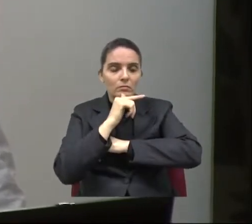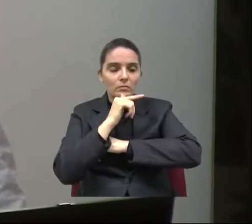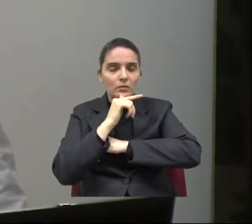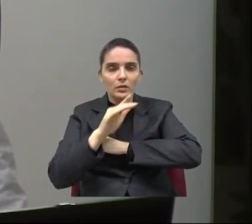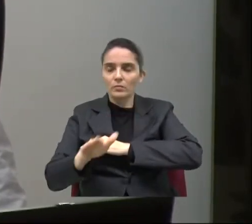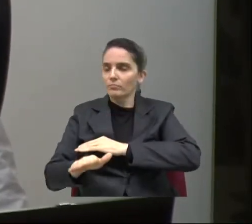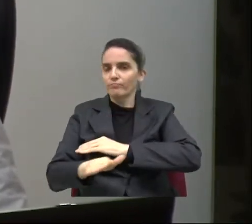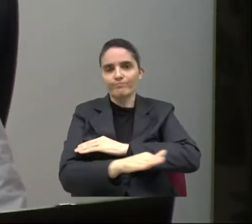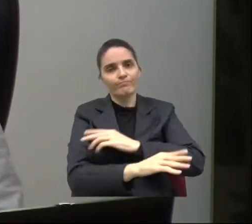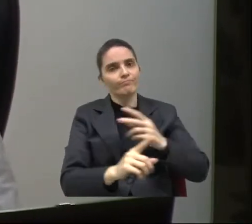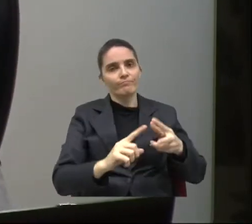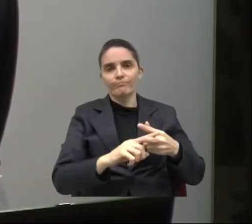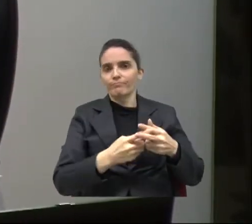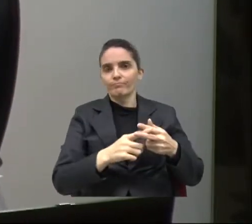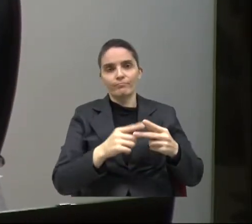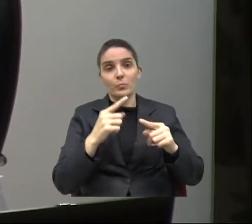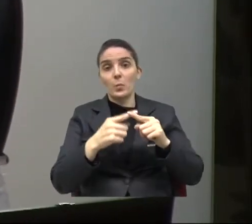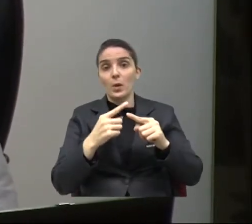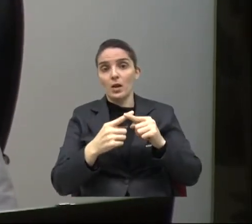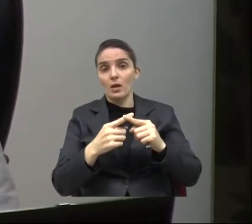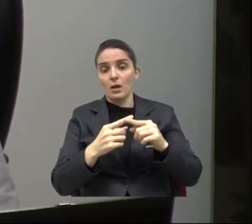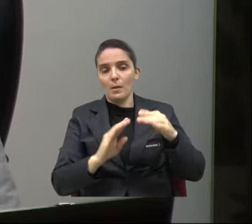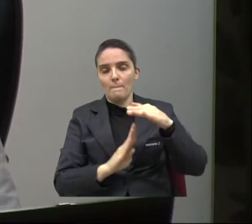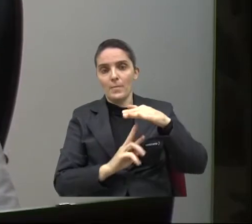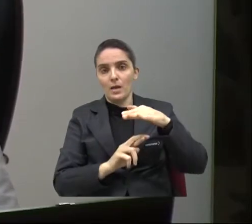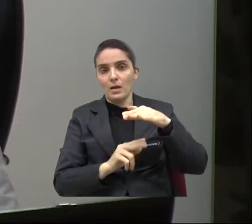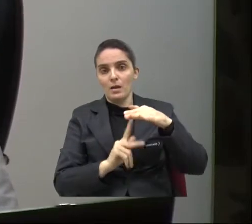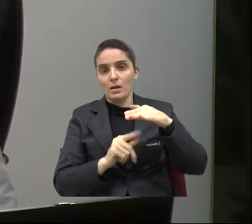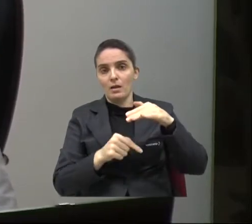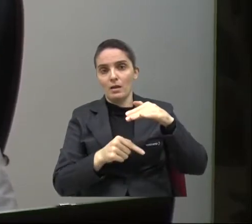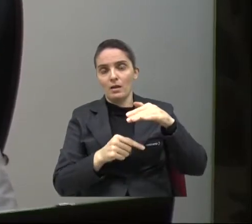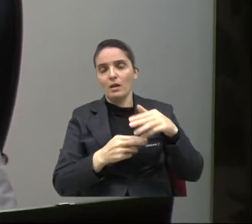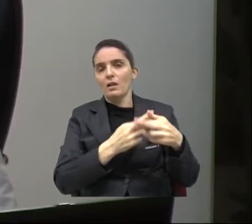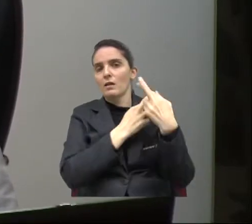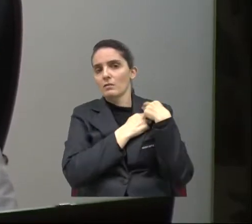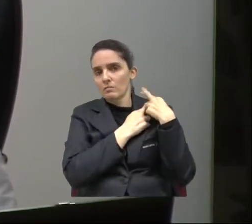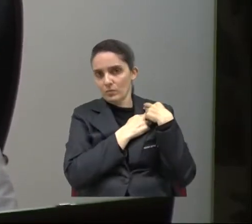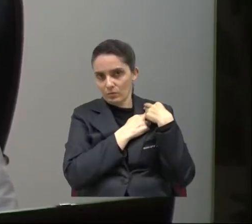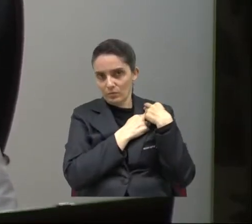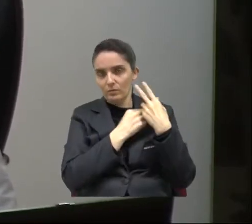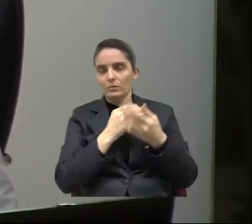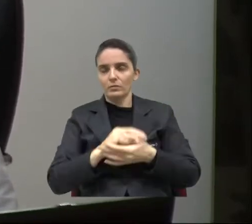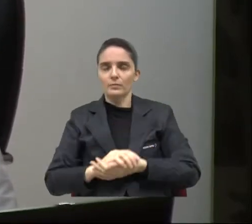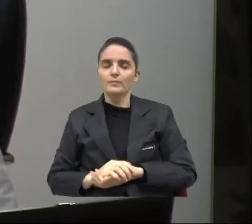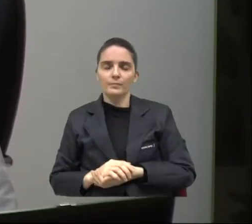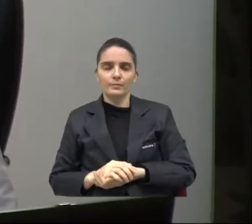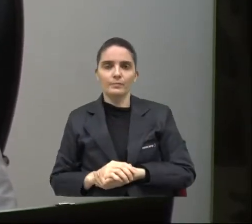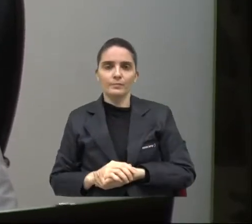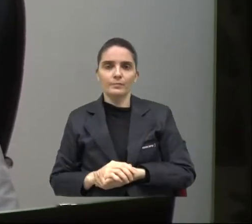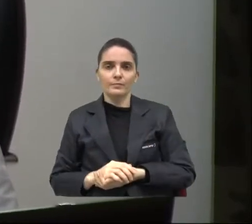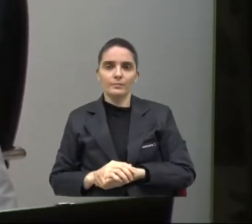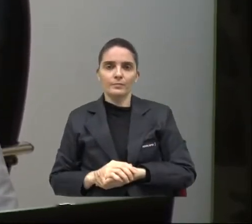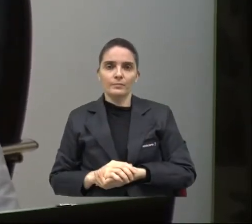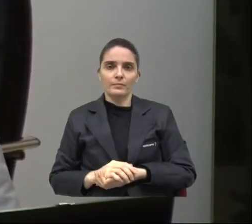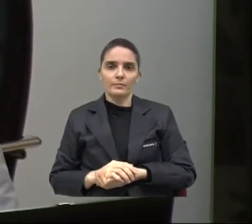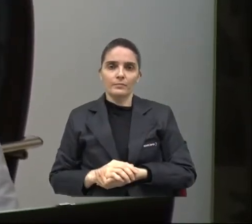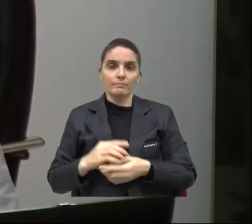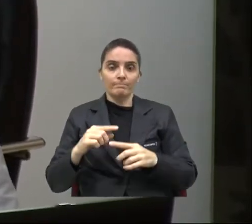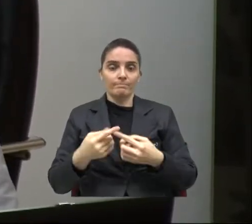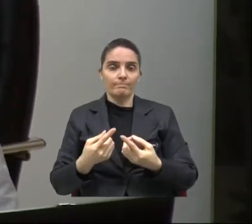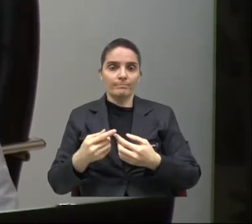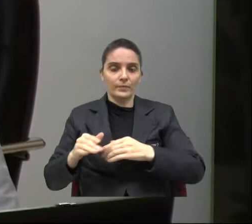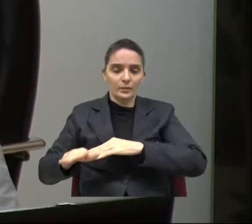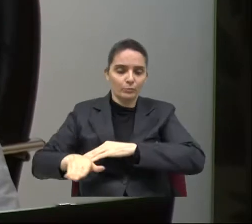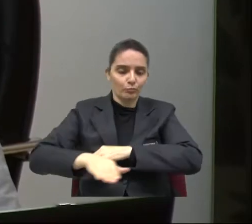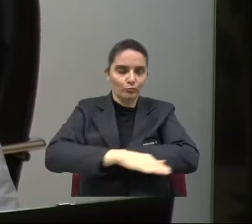concessionária. E no caso da prestação de serviço dessa empresa aí, é ridícula,